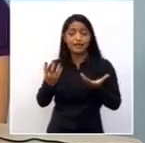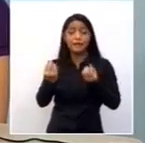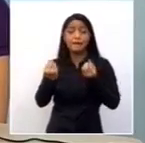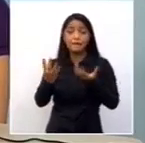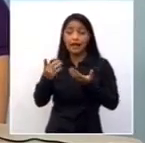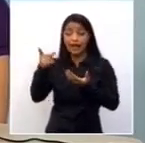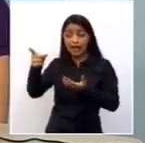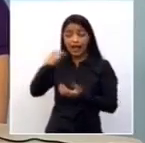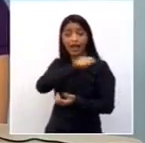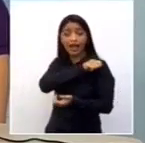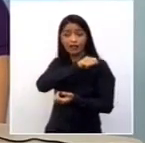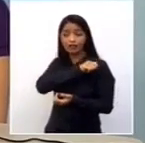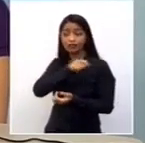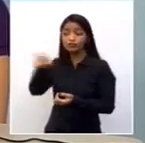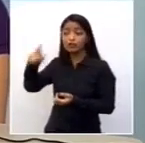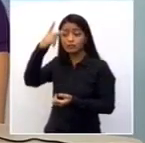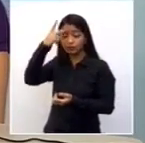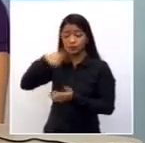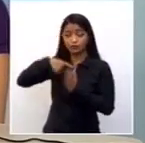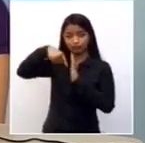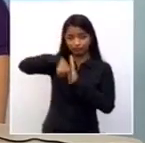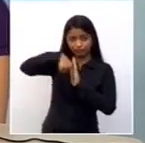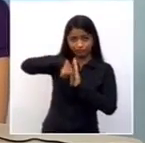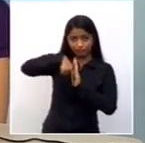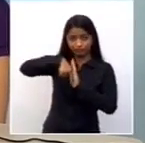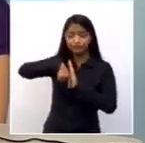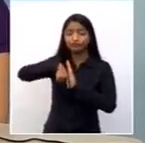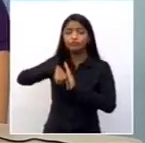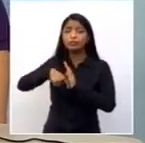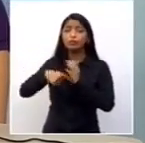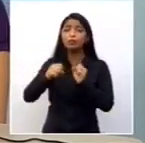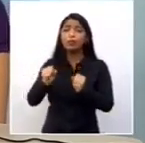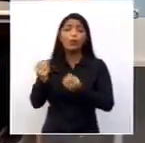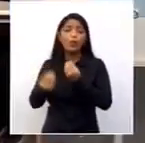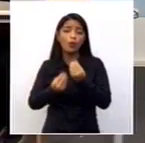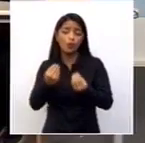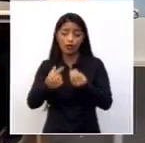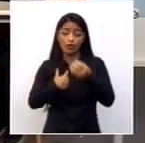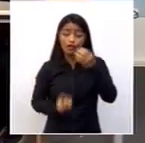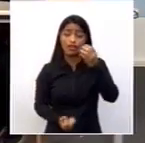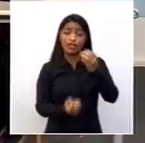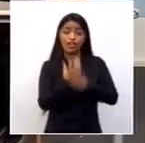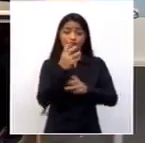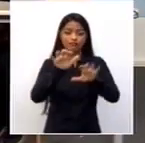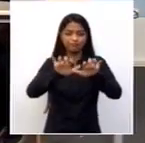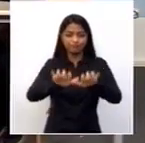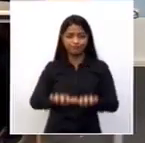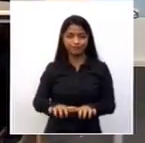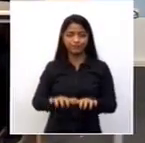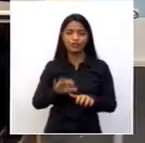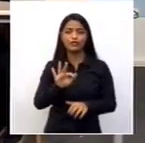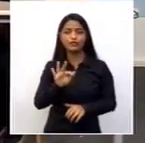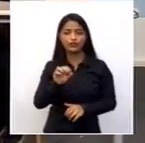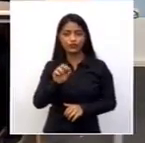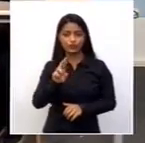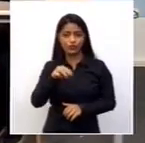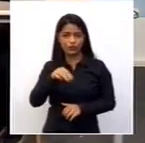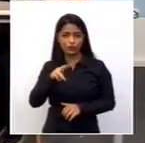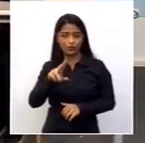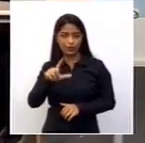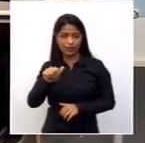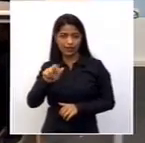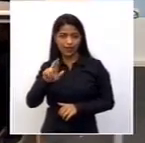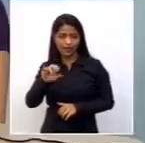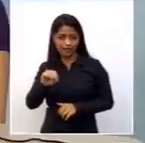essa autoavaliação do estudante. Pode ser através de um formulário que ele cria no Google Forms, pode ser